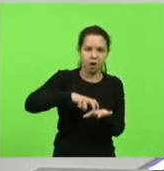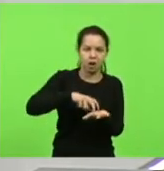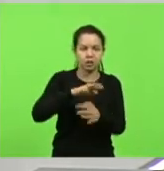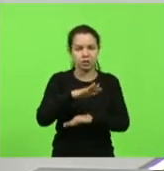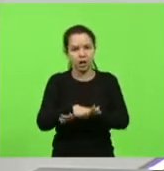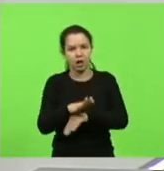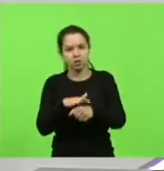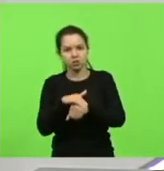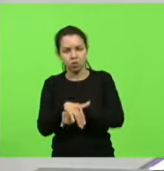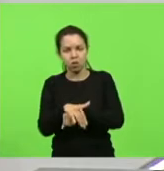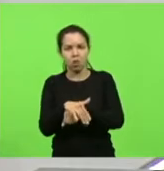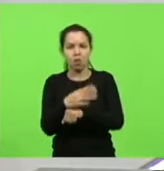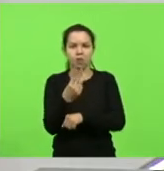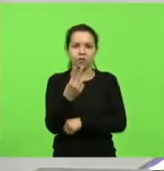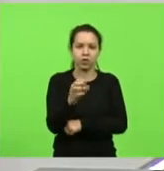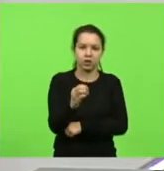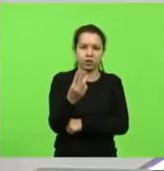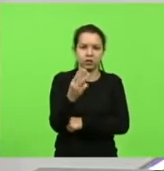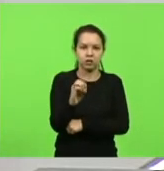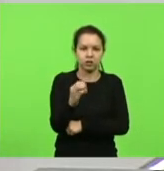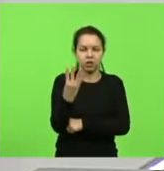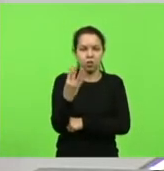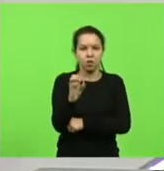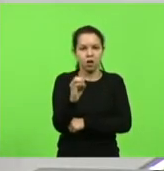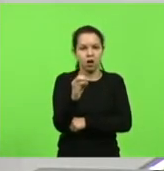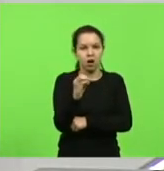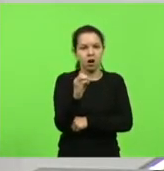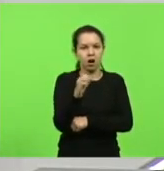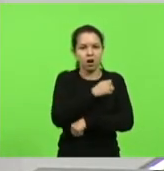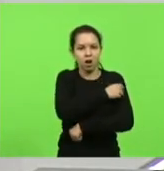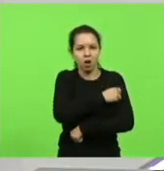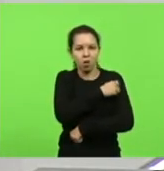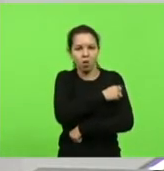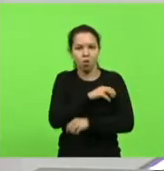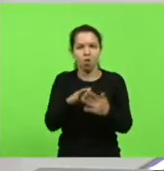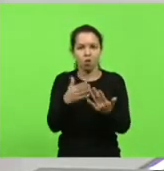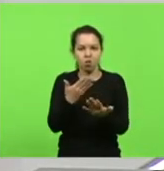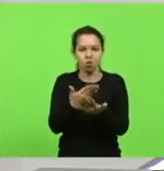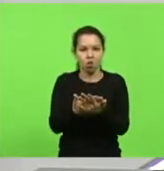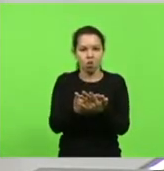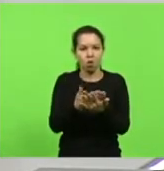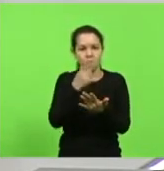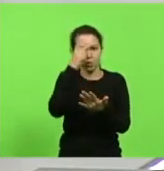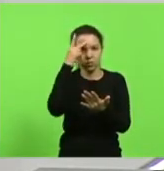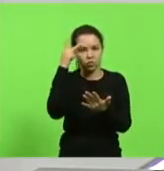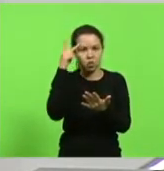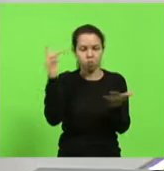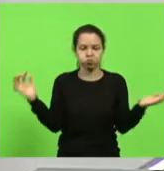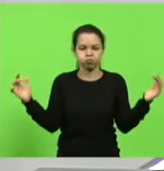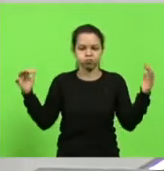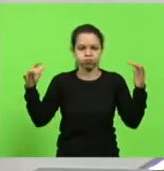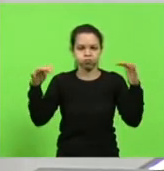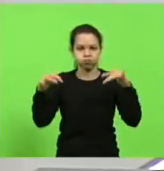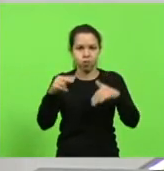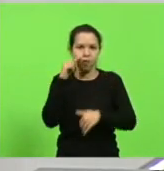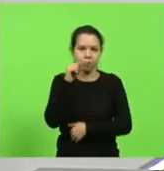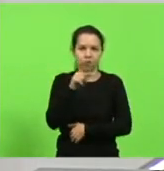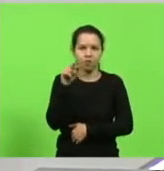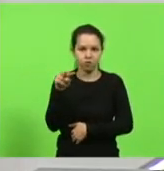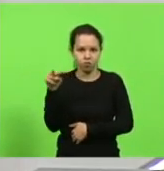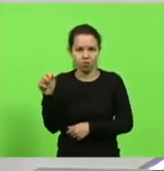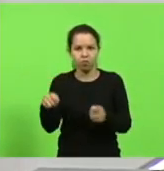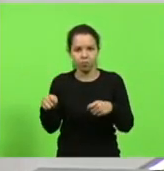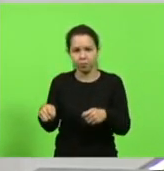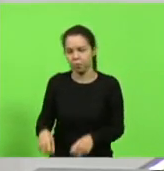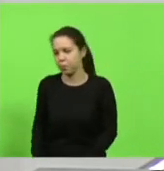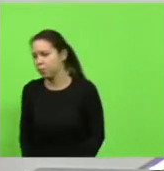20, 30, 40 alunos, escola, junta a gente, é só a gente ir para as escolas para ver. Quando eu